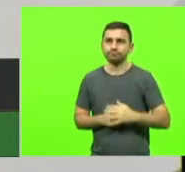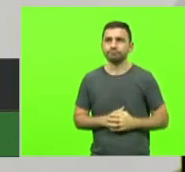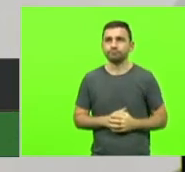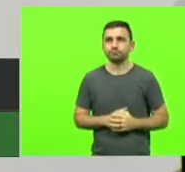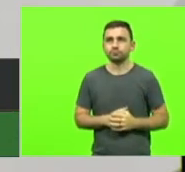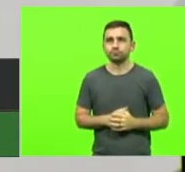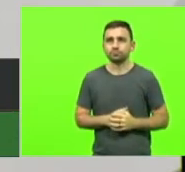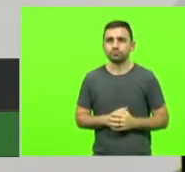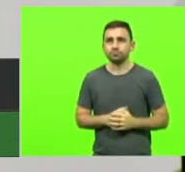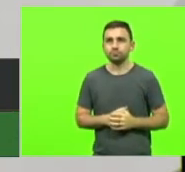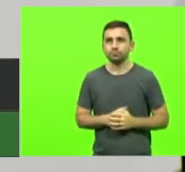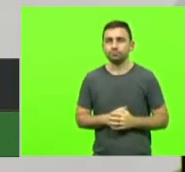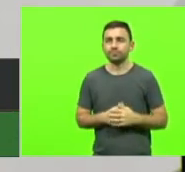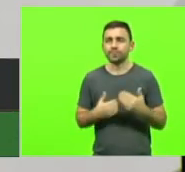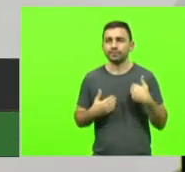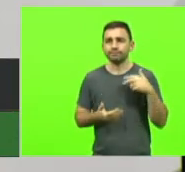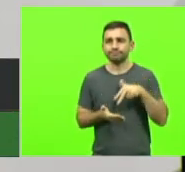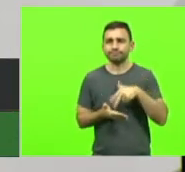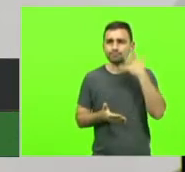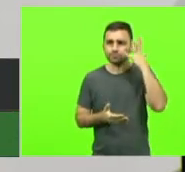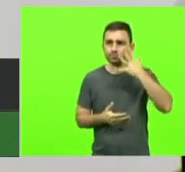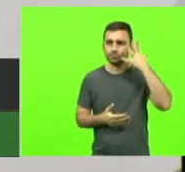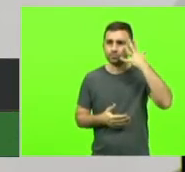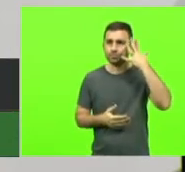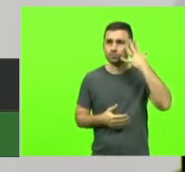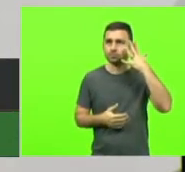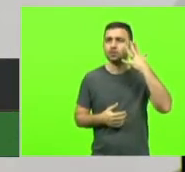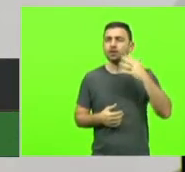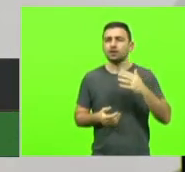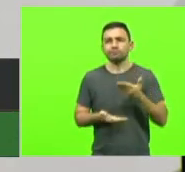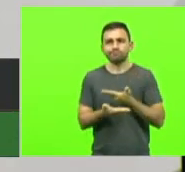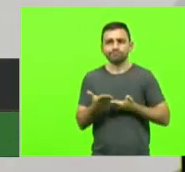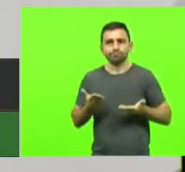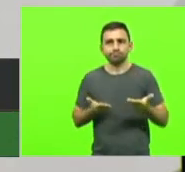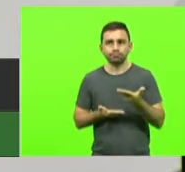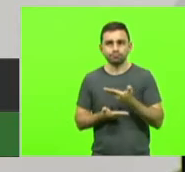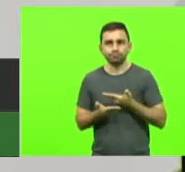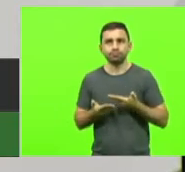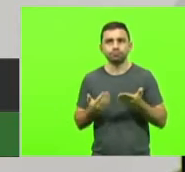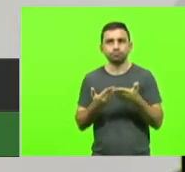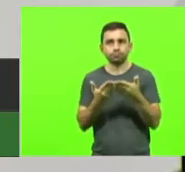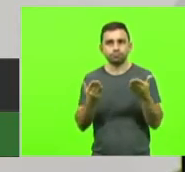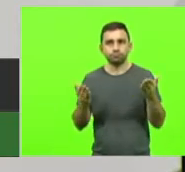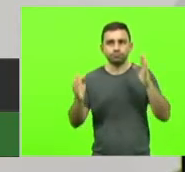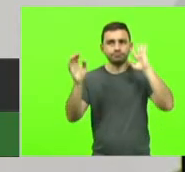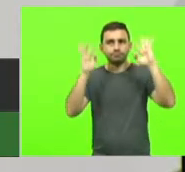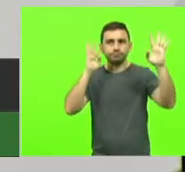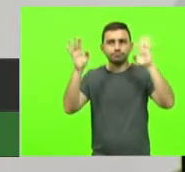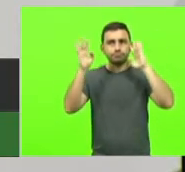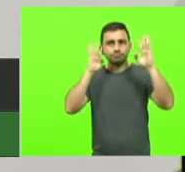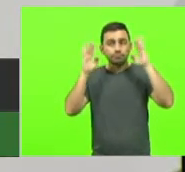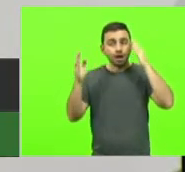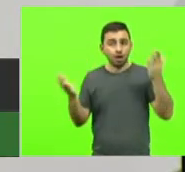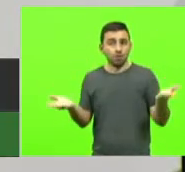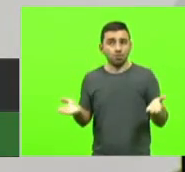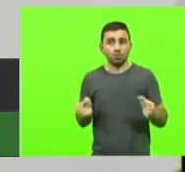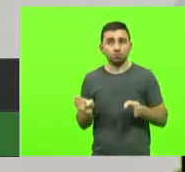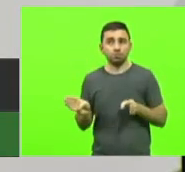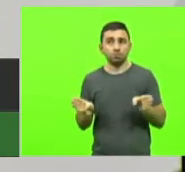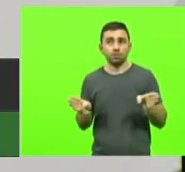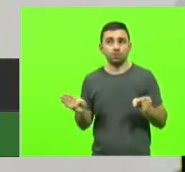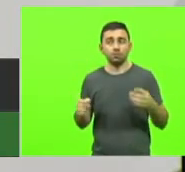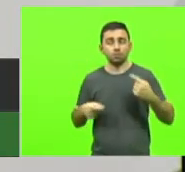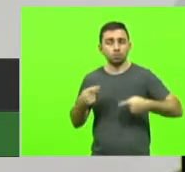venho até esta tribuna aqui para compartilhar uma reflexão sobre o momento